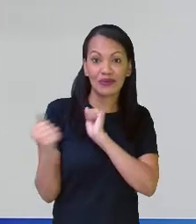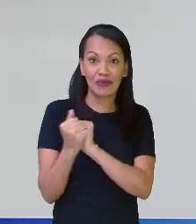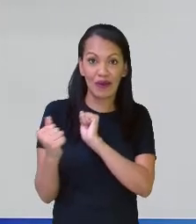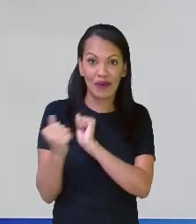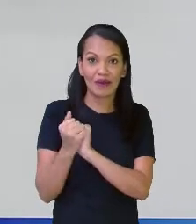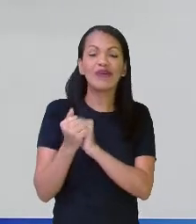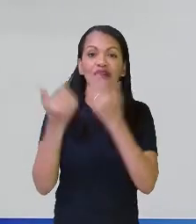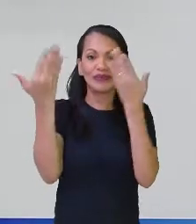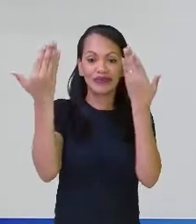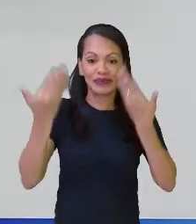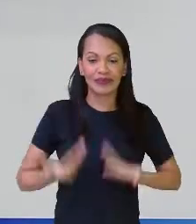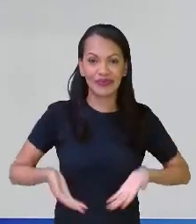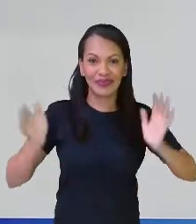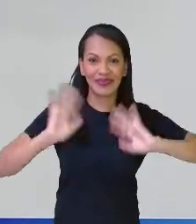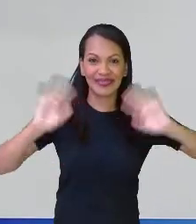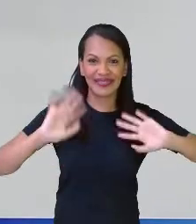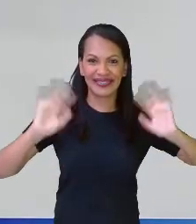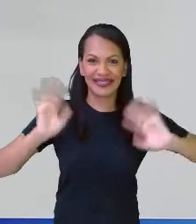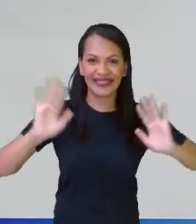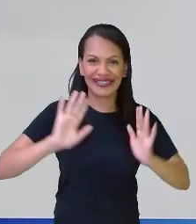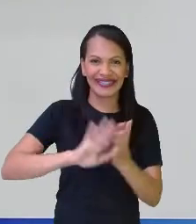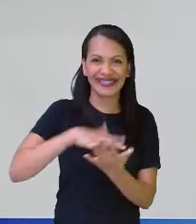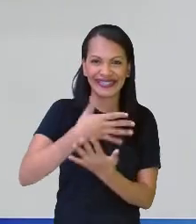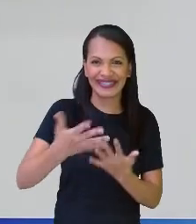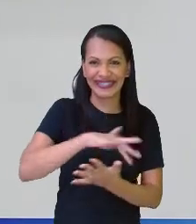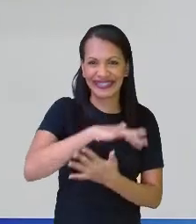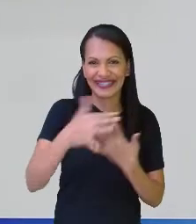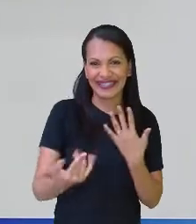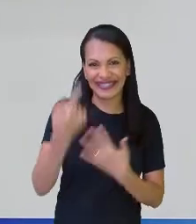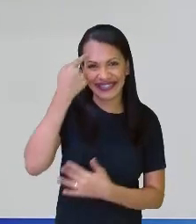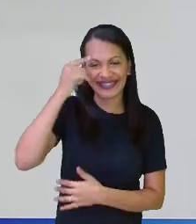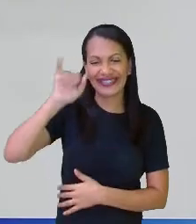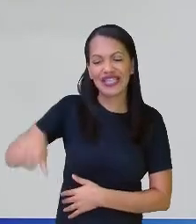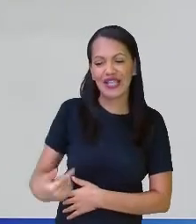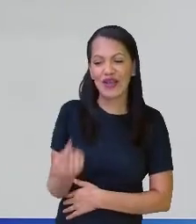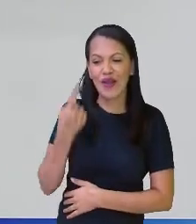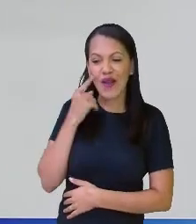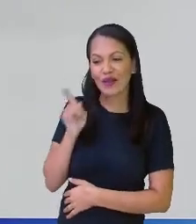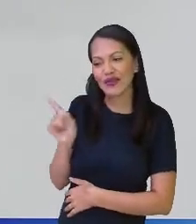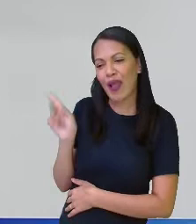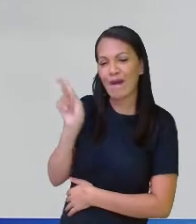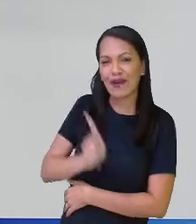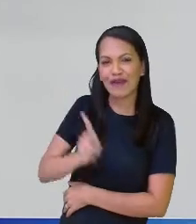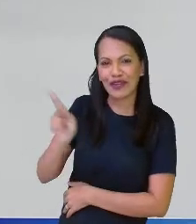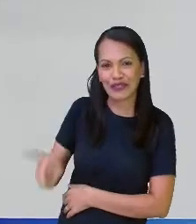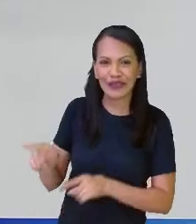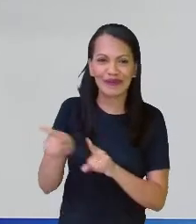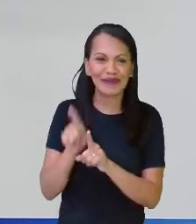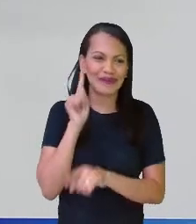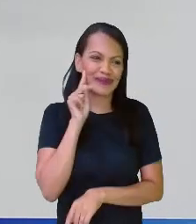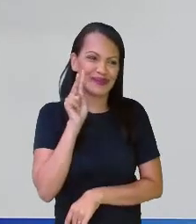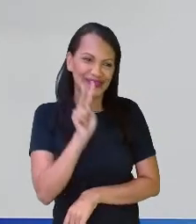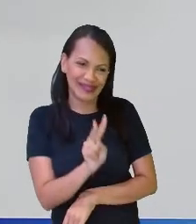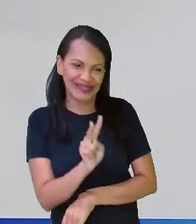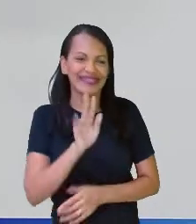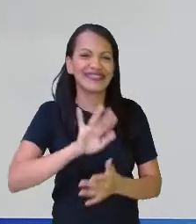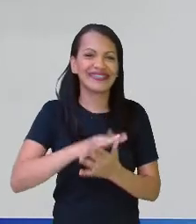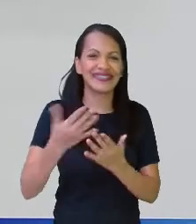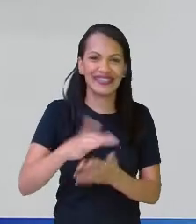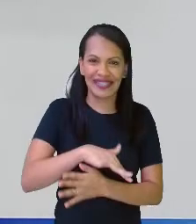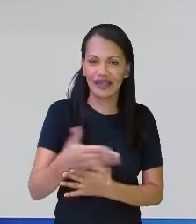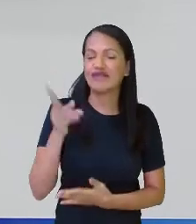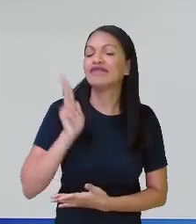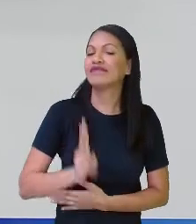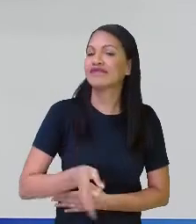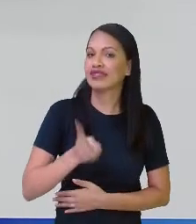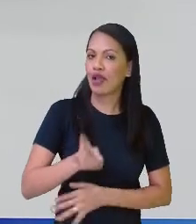nossa intérprete, que tá ali, ó. Só fica aqui, ó. Eu olho um lado para a professora Mauricéia e outro lado aqui para os nossos intérpretes, que